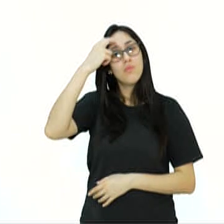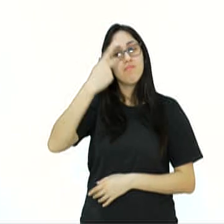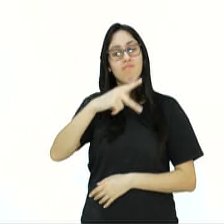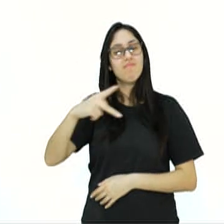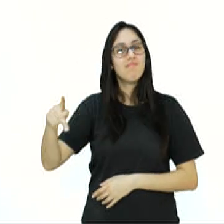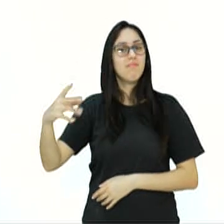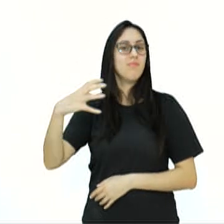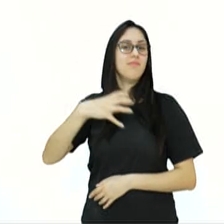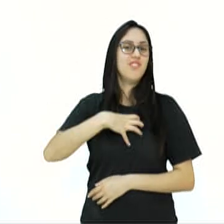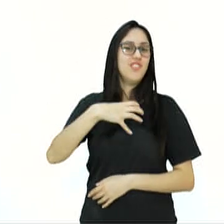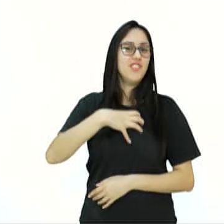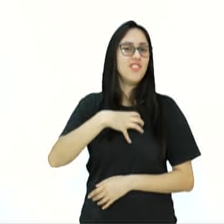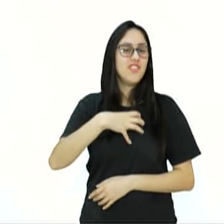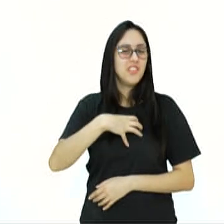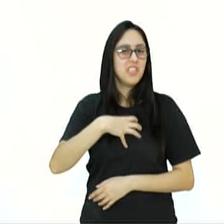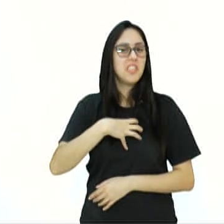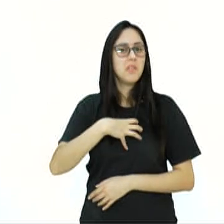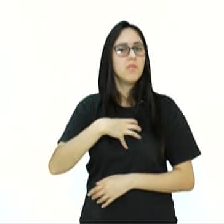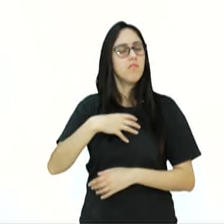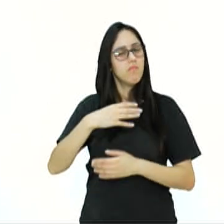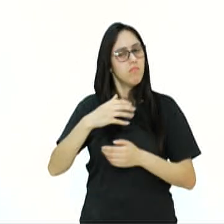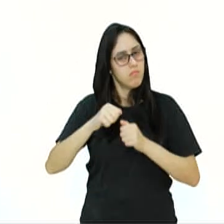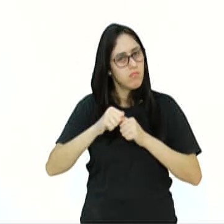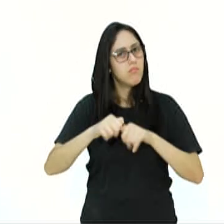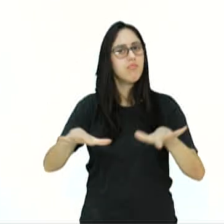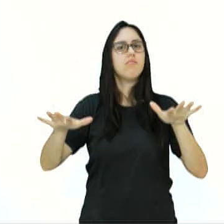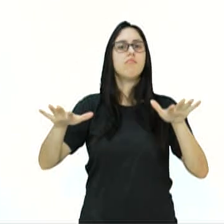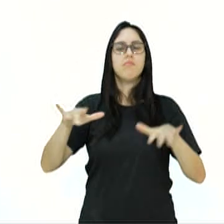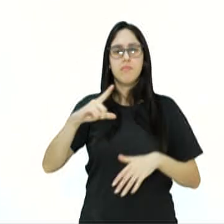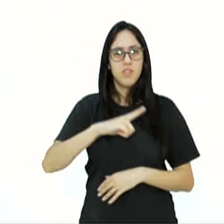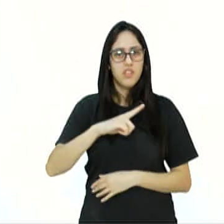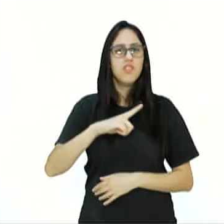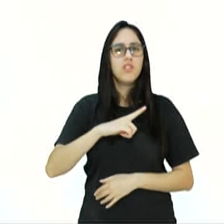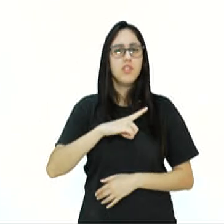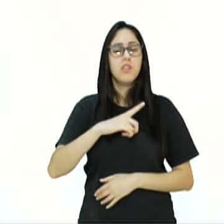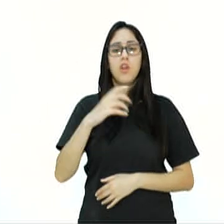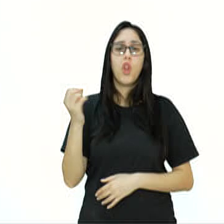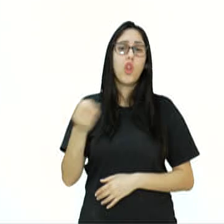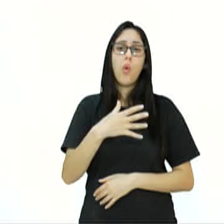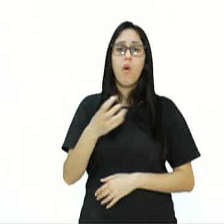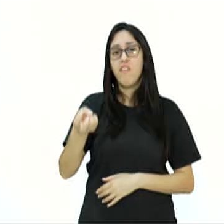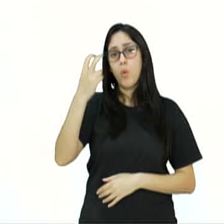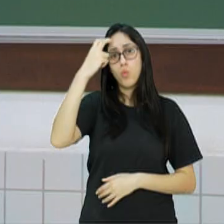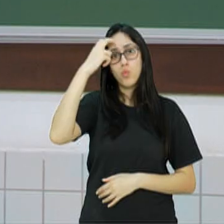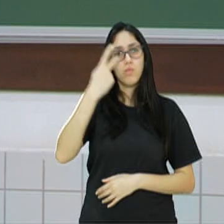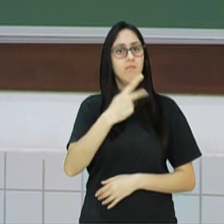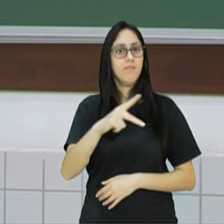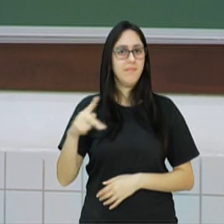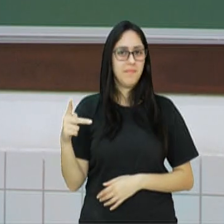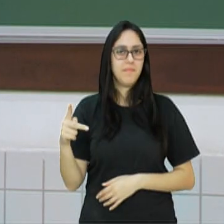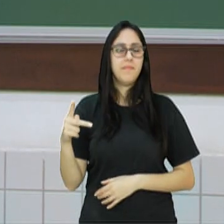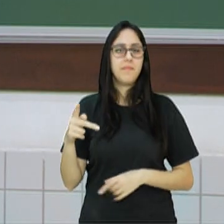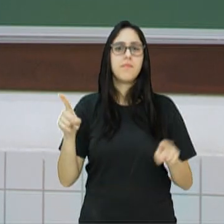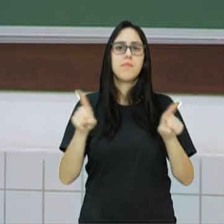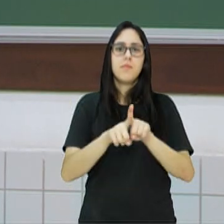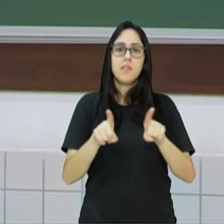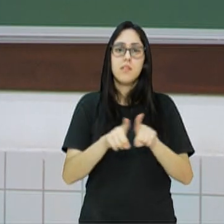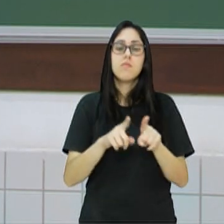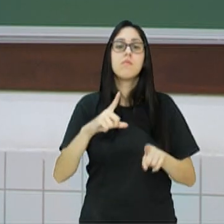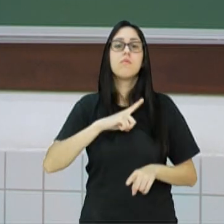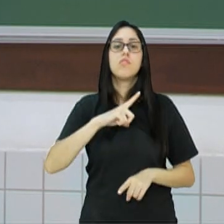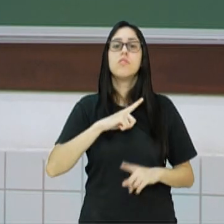que existiam, né, dentro desses países e uma reorganização de diferentes culturas também. A gente vai ter aí, muitas